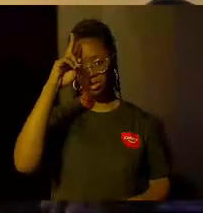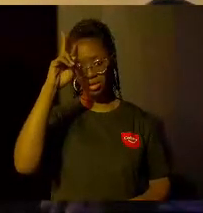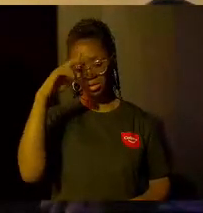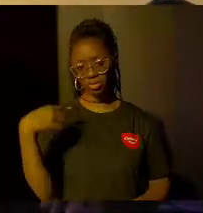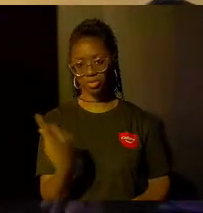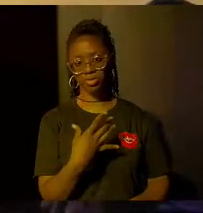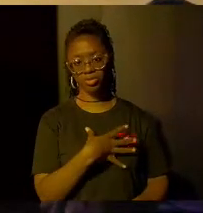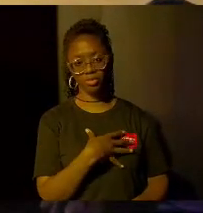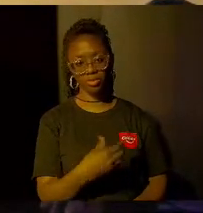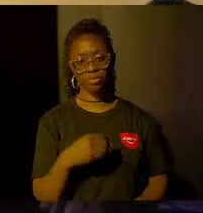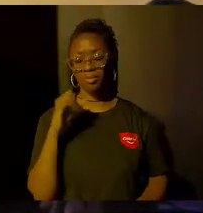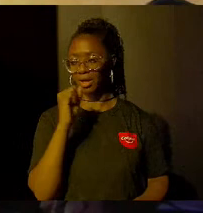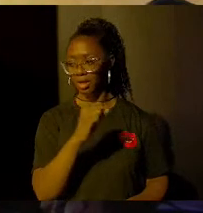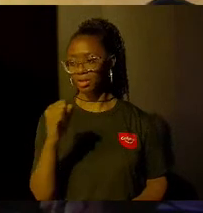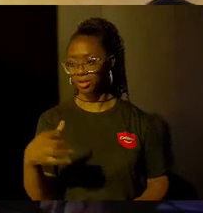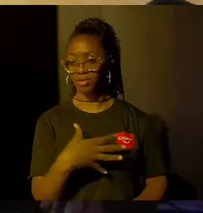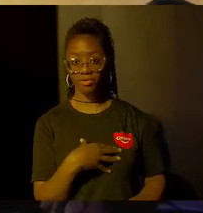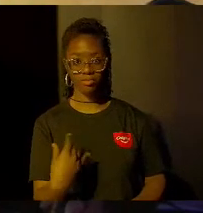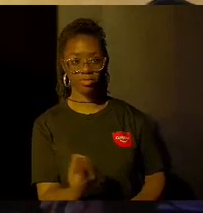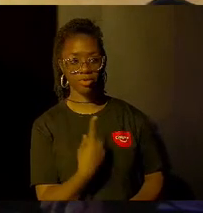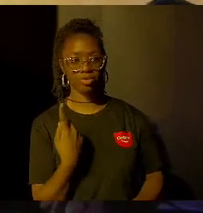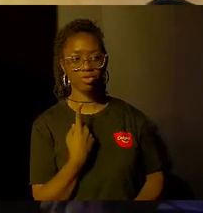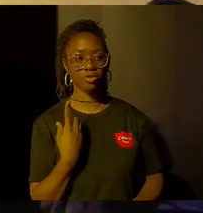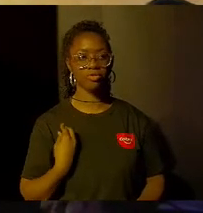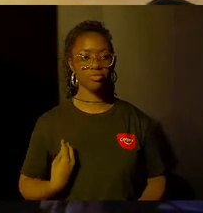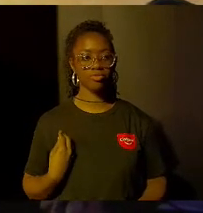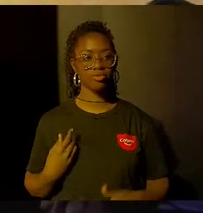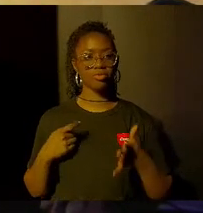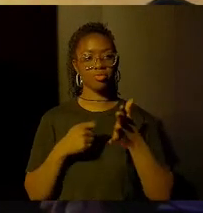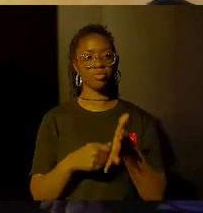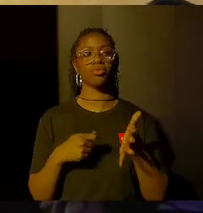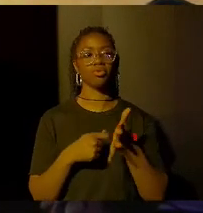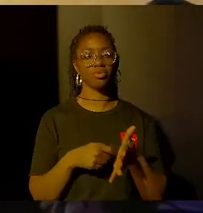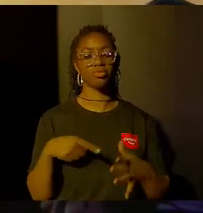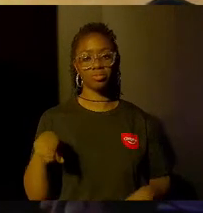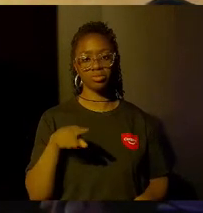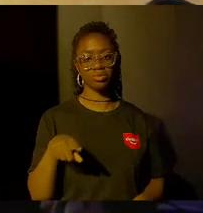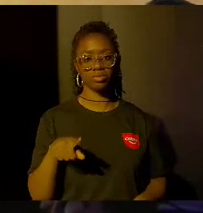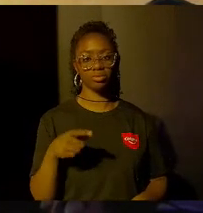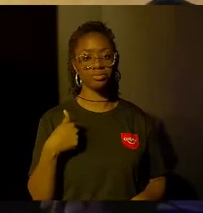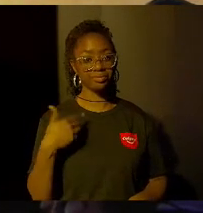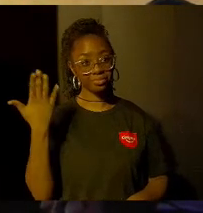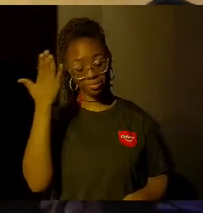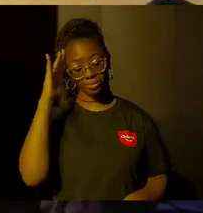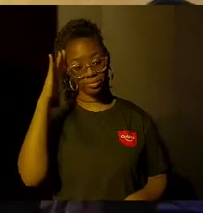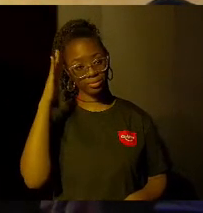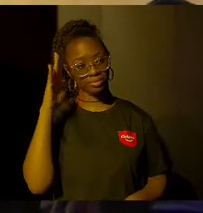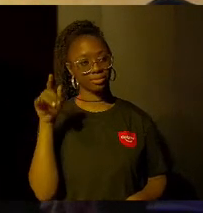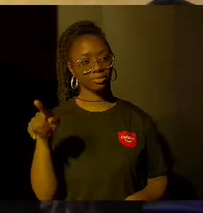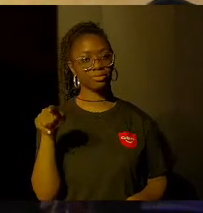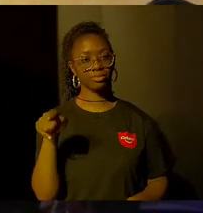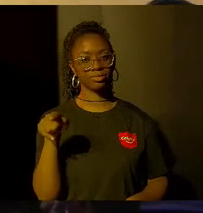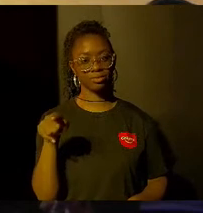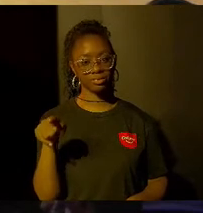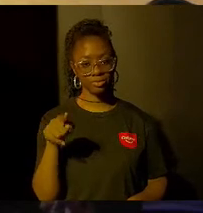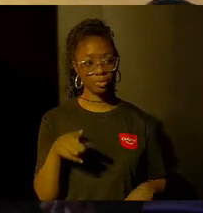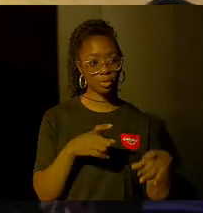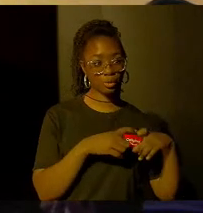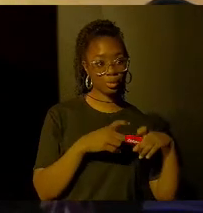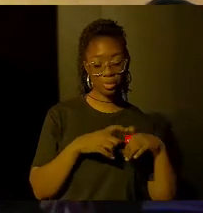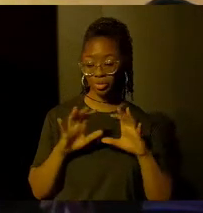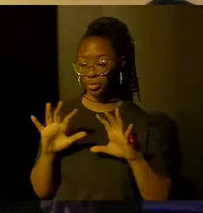mataram nossos filhos e nós continuaríamos vivas por eles Aí eu entendia aquela coisa do médico e o Monstro né